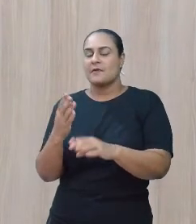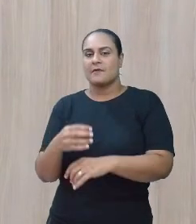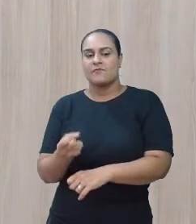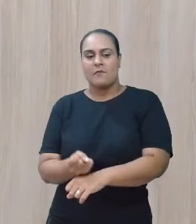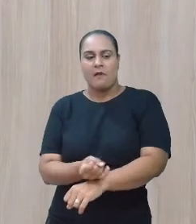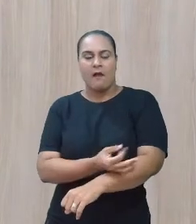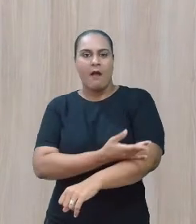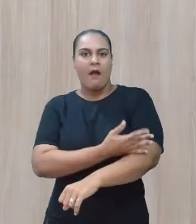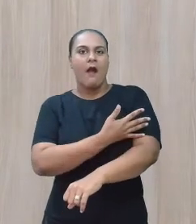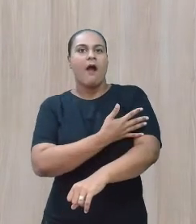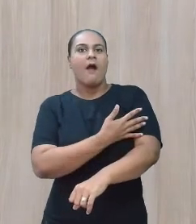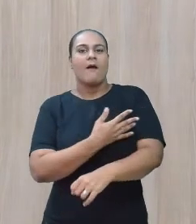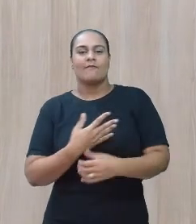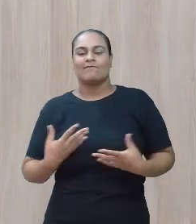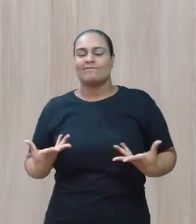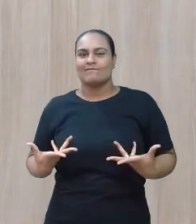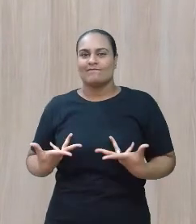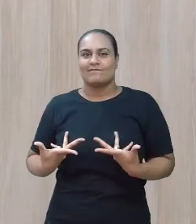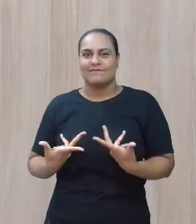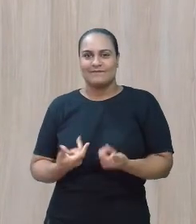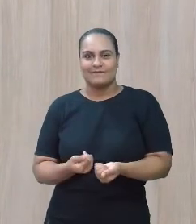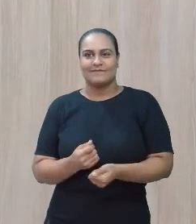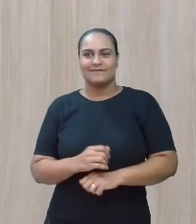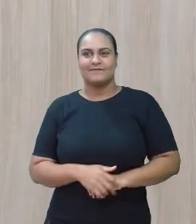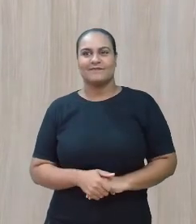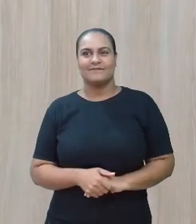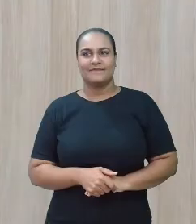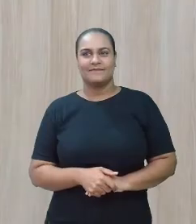emoções incríveis. Então, vamos lá.